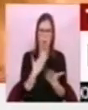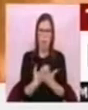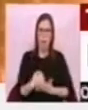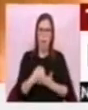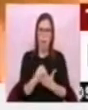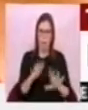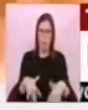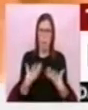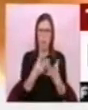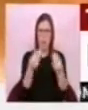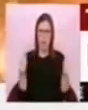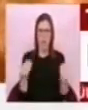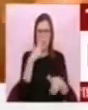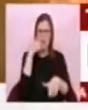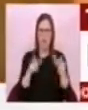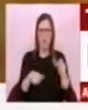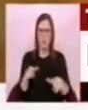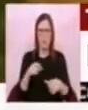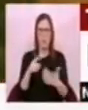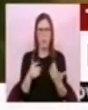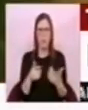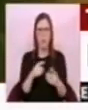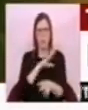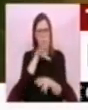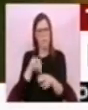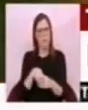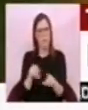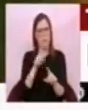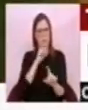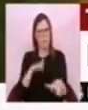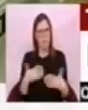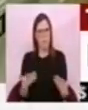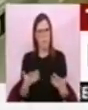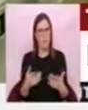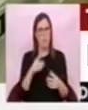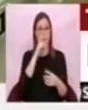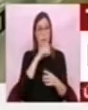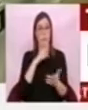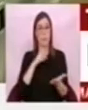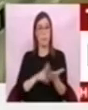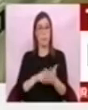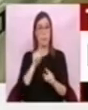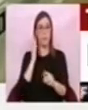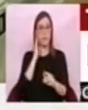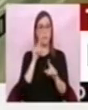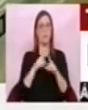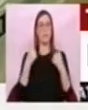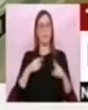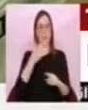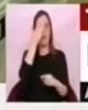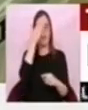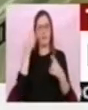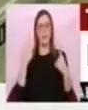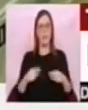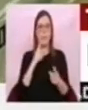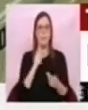apoio a tantas pessoas que são vítimas e que estão envolvidas nesta tragédia? Quem está no terreno tem a capacidade